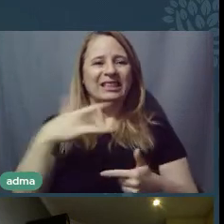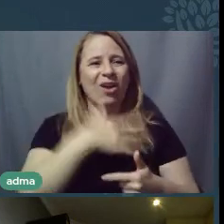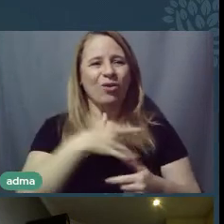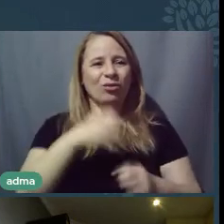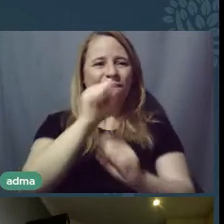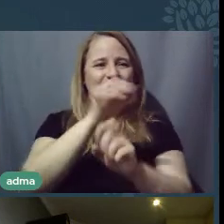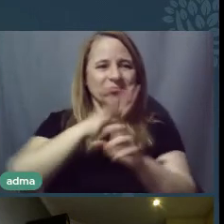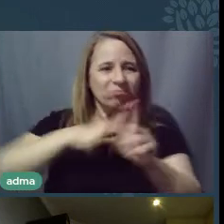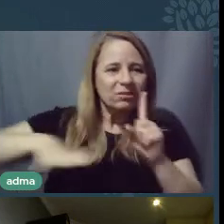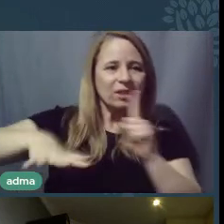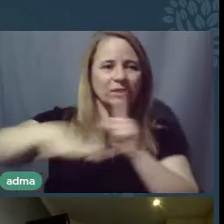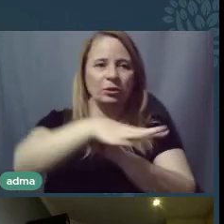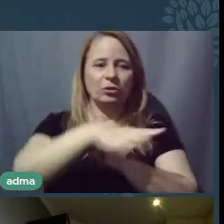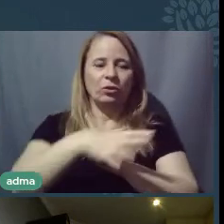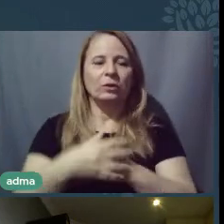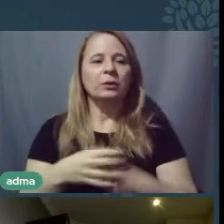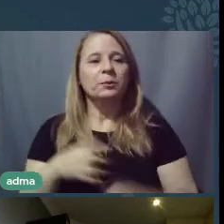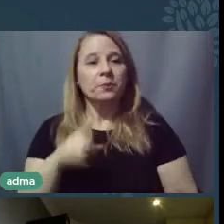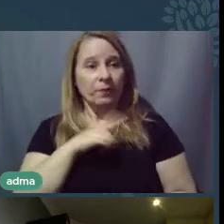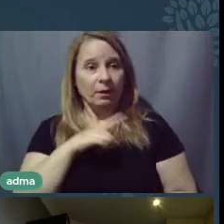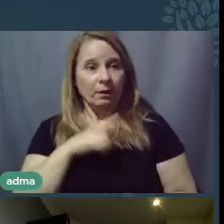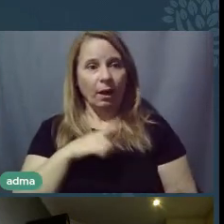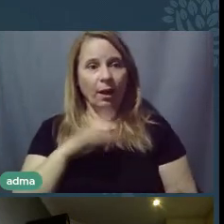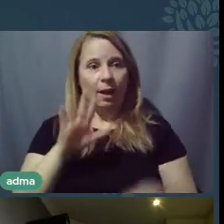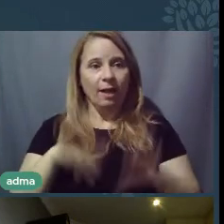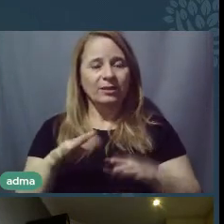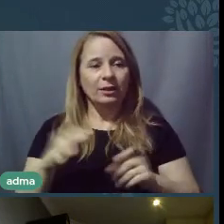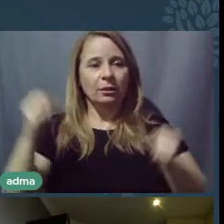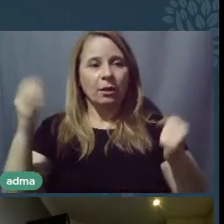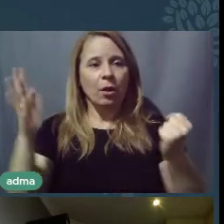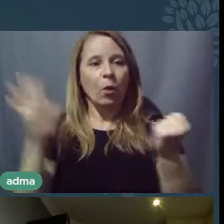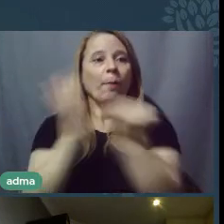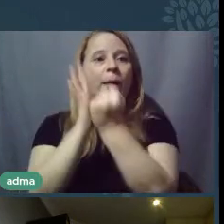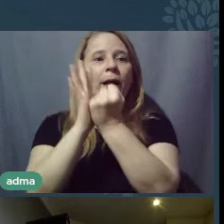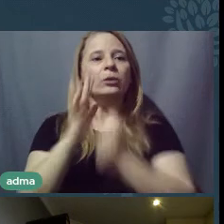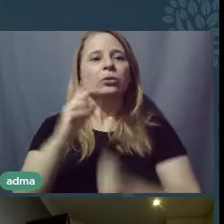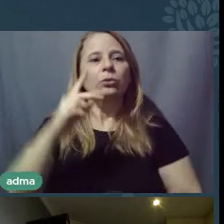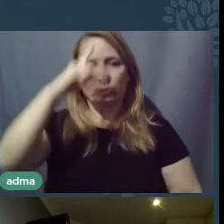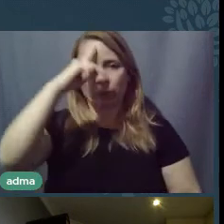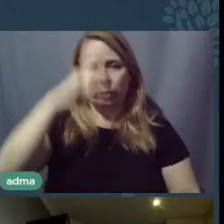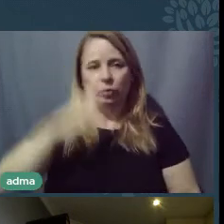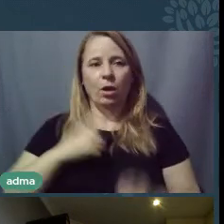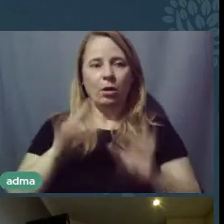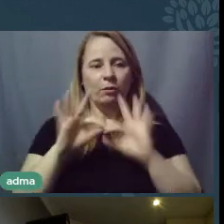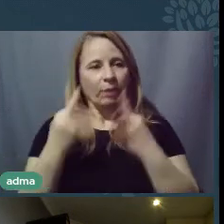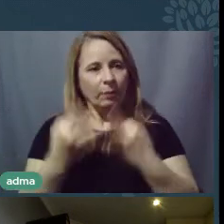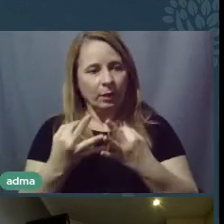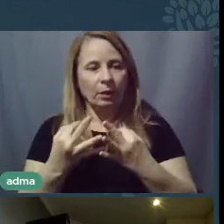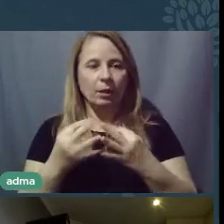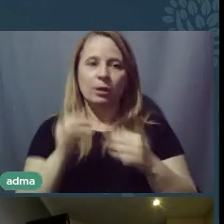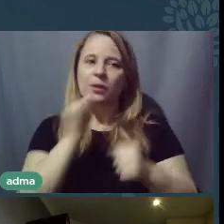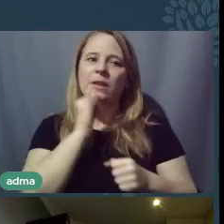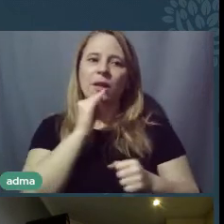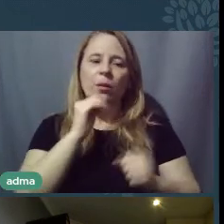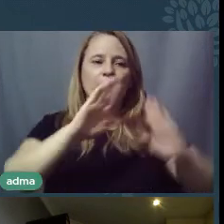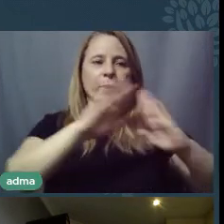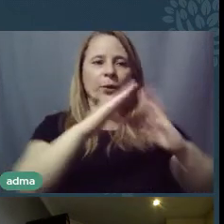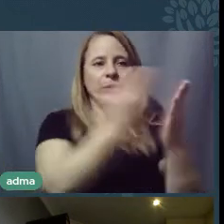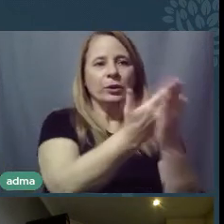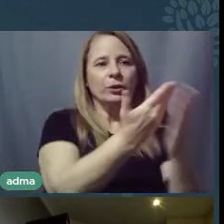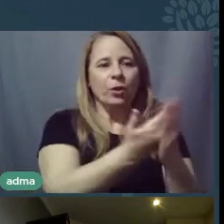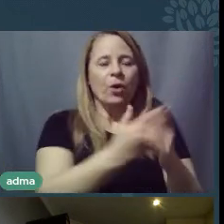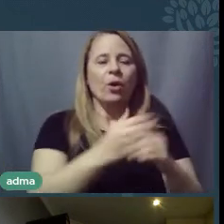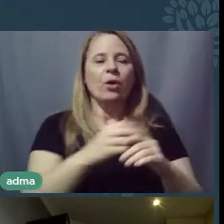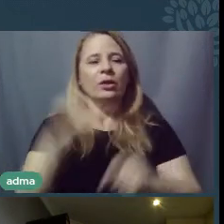que gera tanto repercussões pessoais, econômicas e sociais, como absenteísmo escolar e laboral, né, e